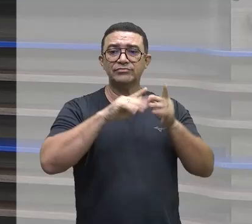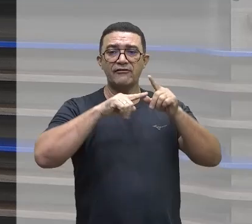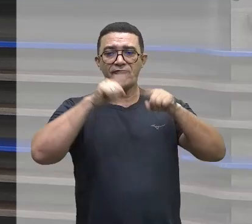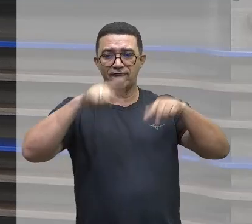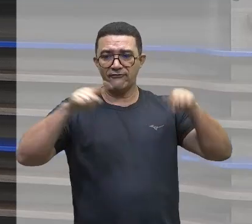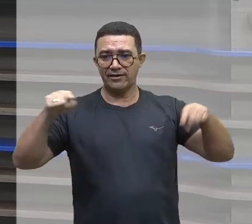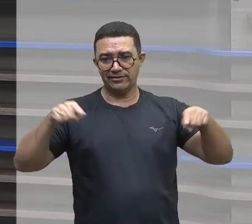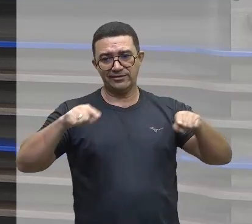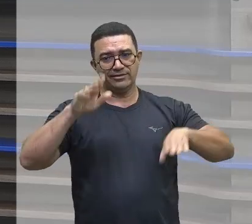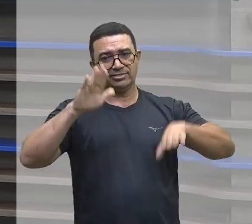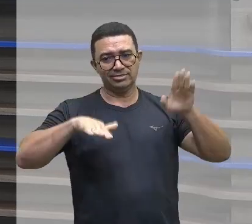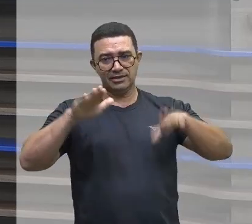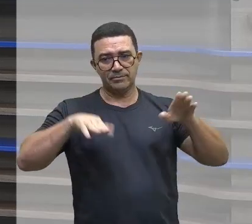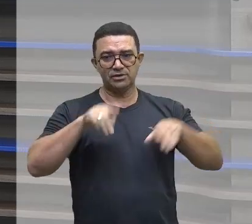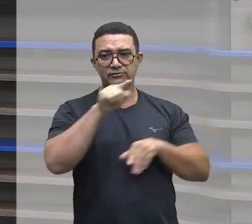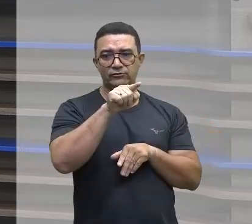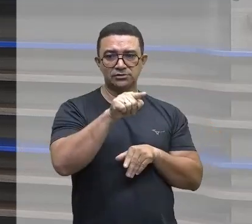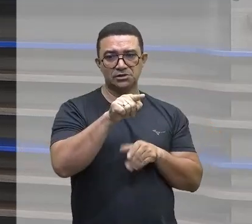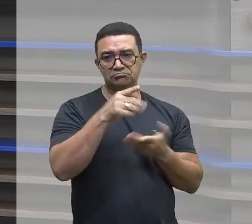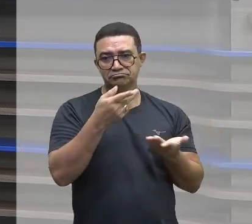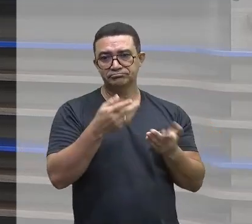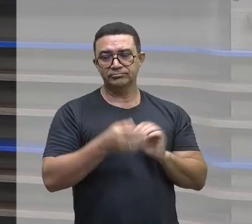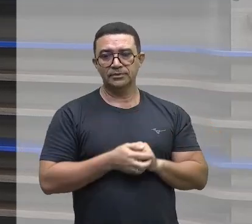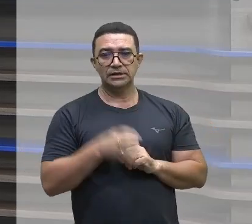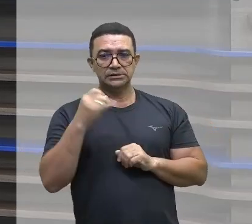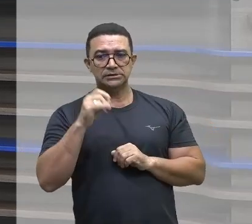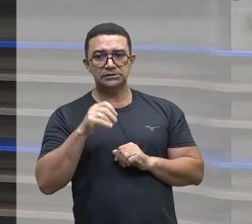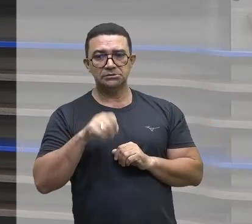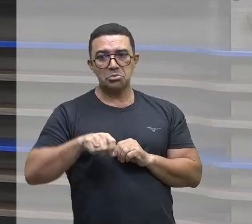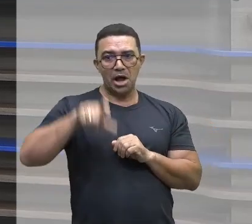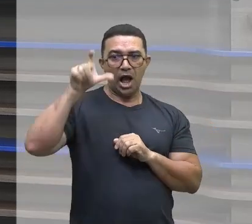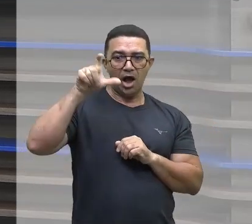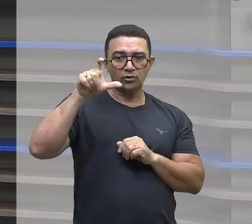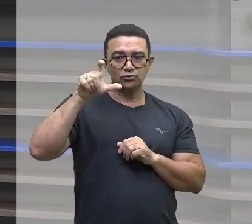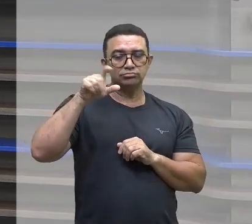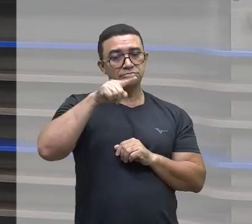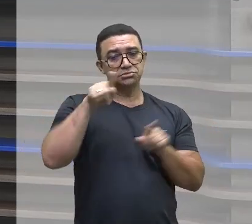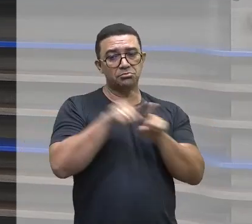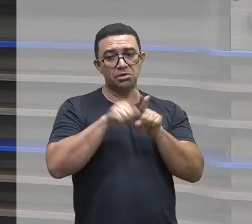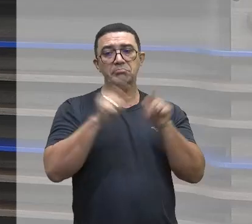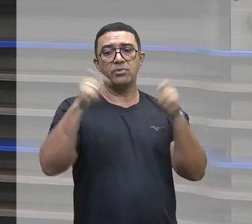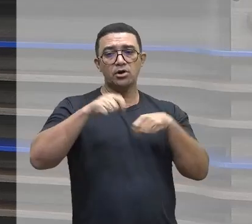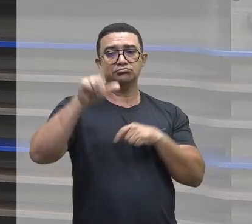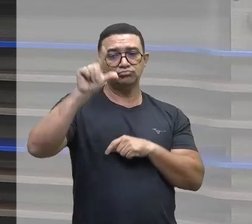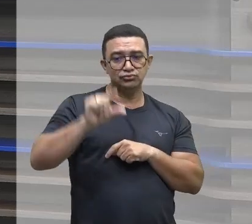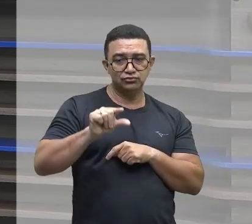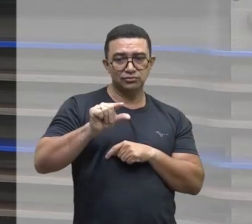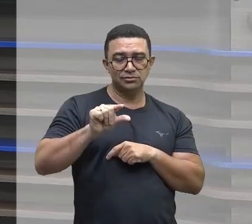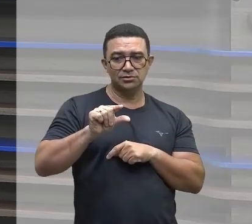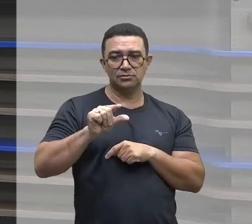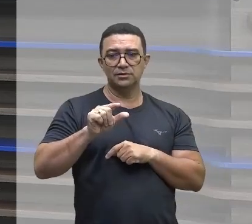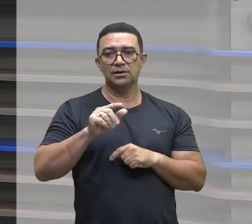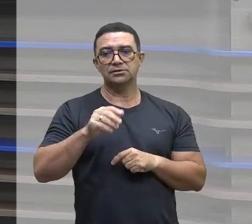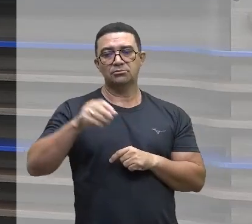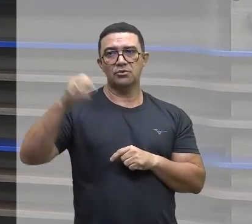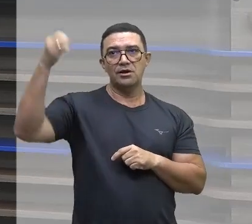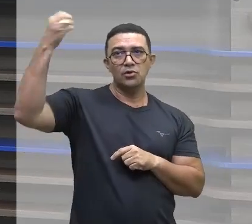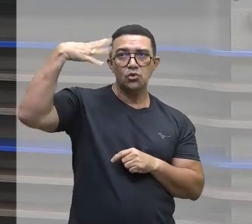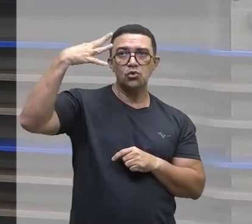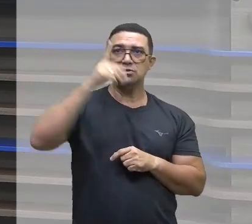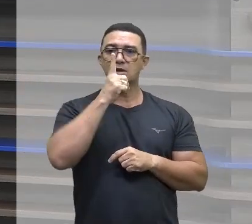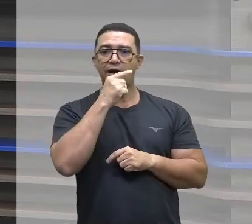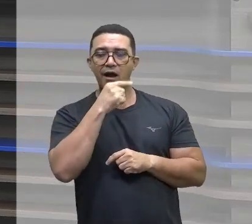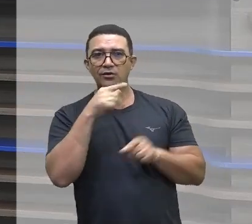seu consumo. Então, se estiver muito alto, você já pode reduzir esse consumo, tanto de água quanto de energia. As compras